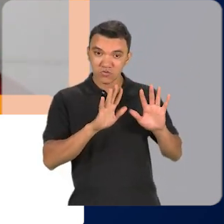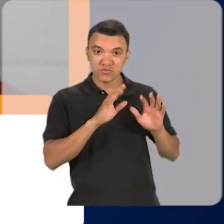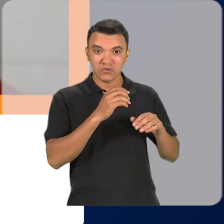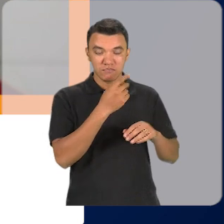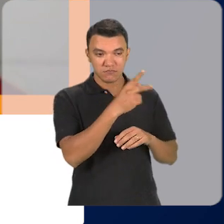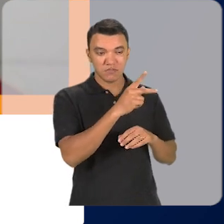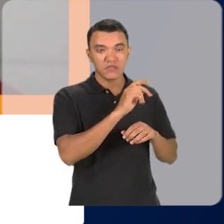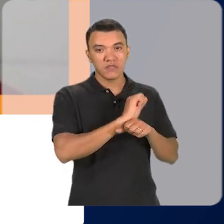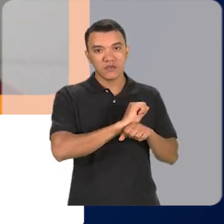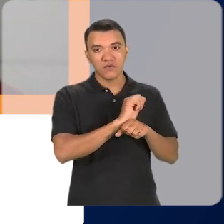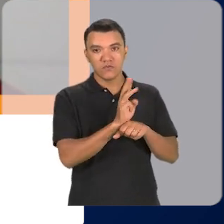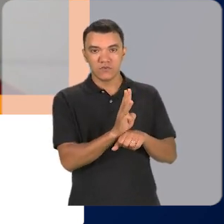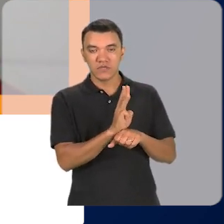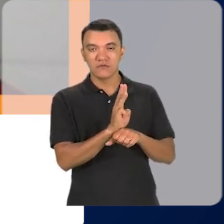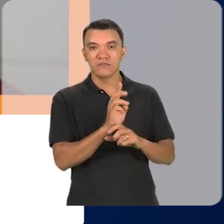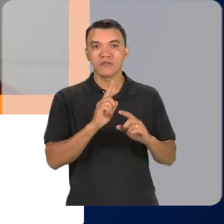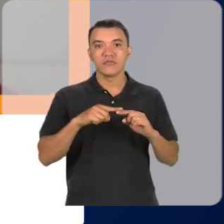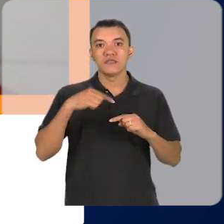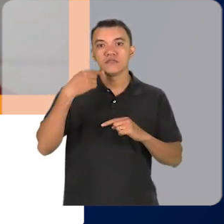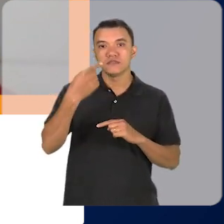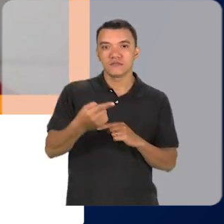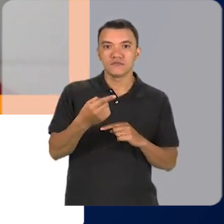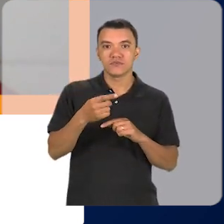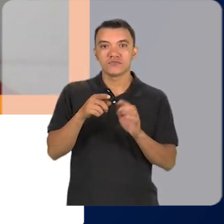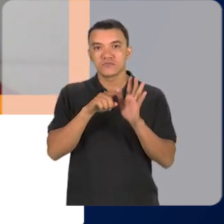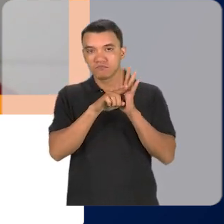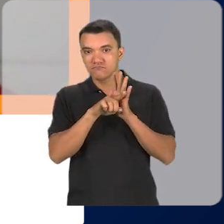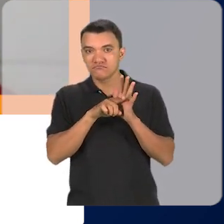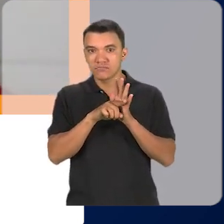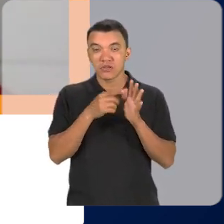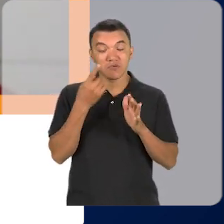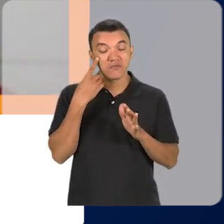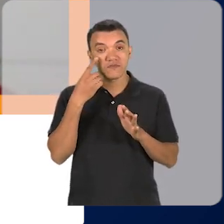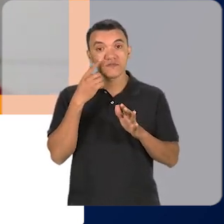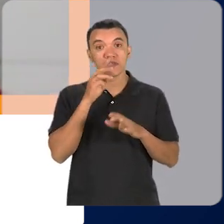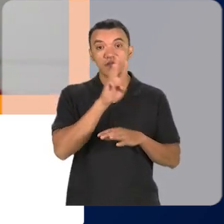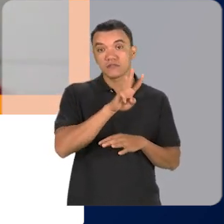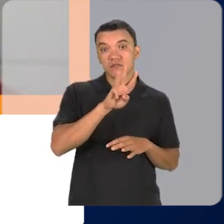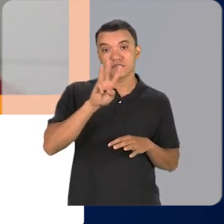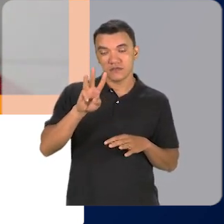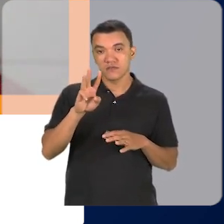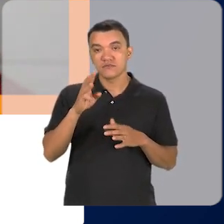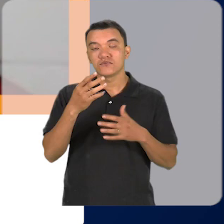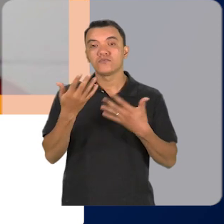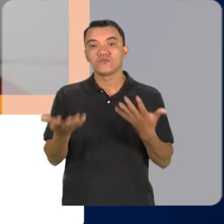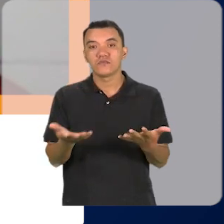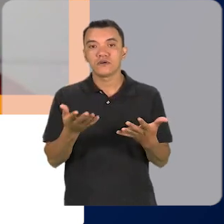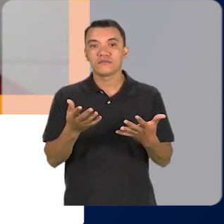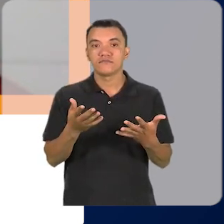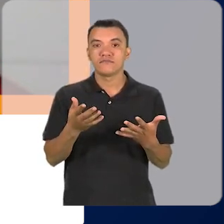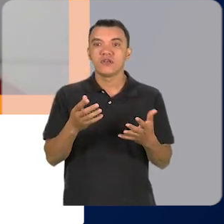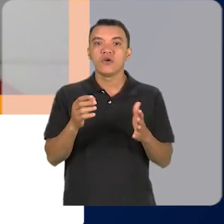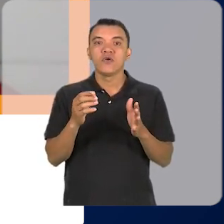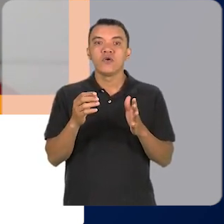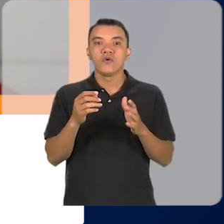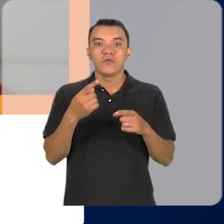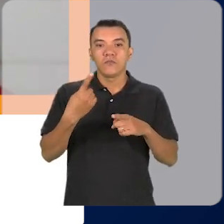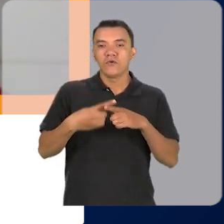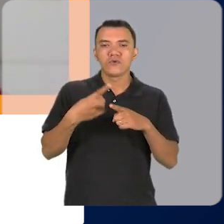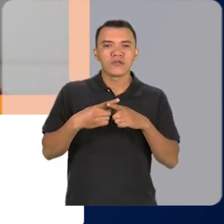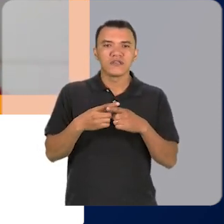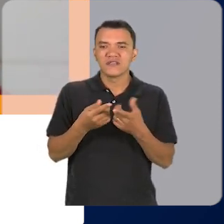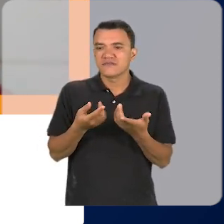depois pode até procurar informações em qual domínio está, porque foi upado há pouco tempo. E, Beth, não sei se tu tens